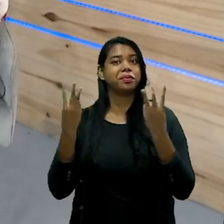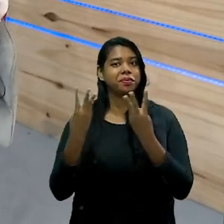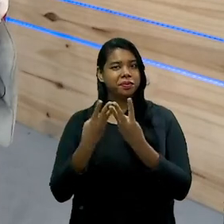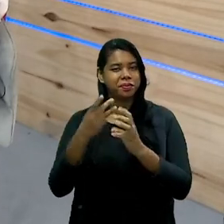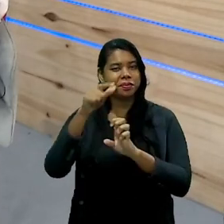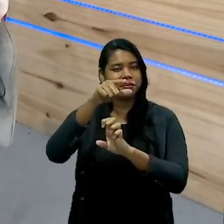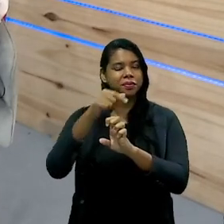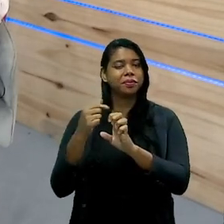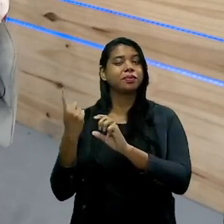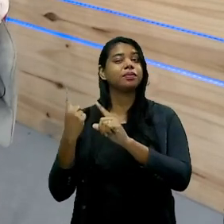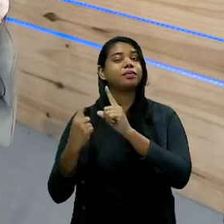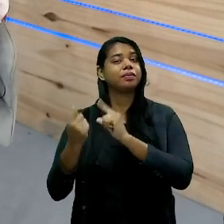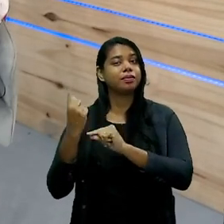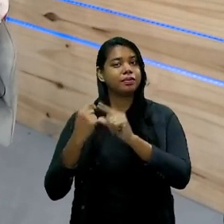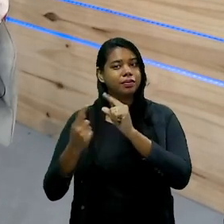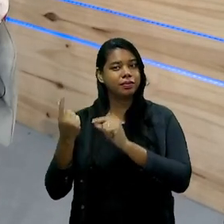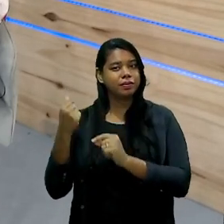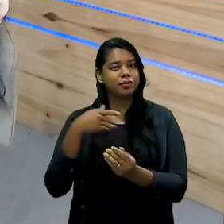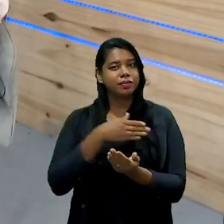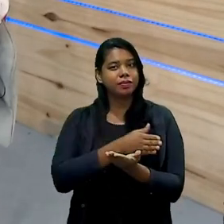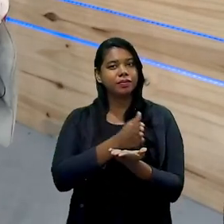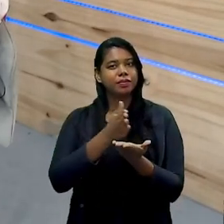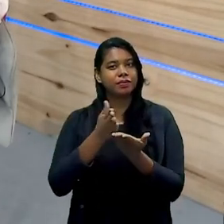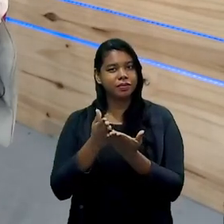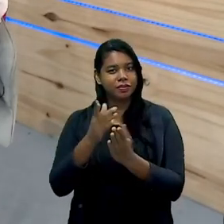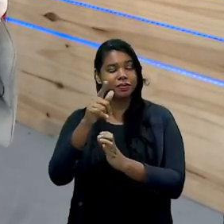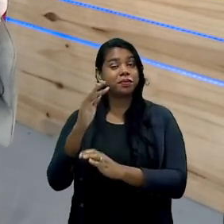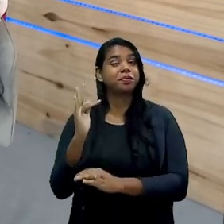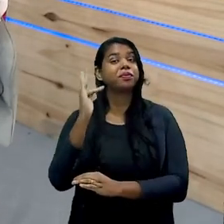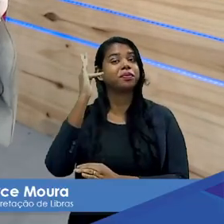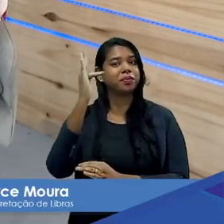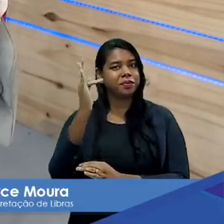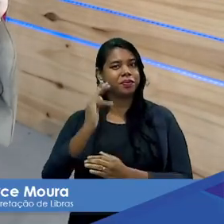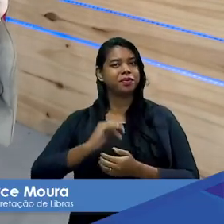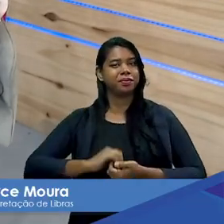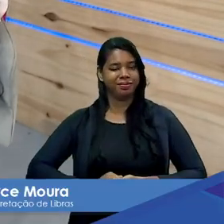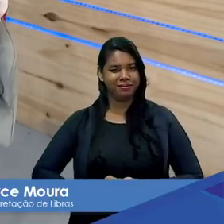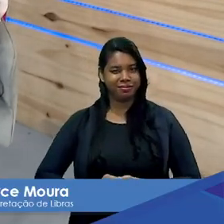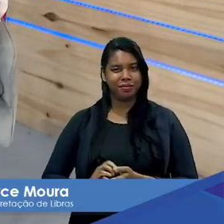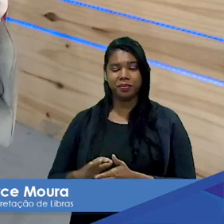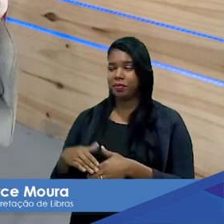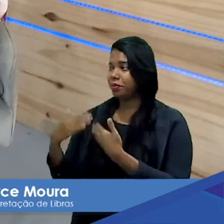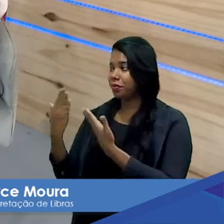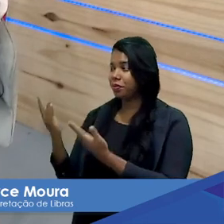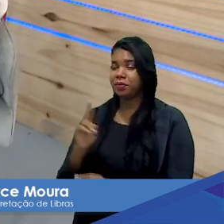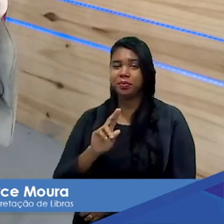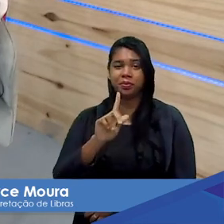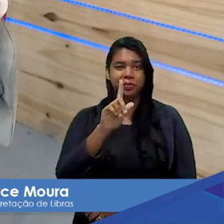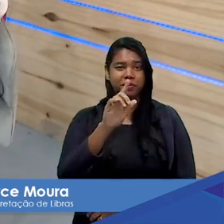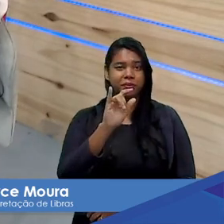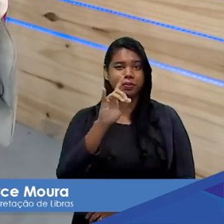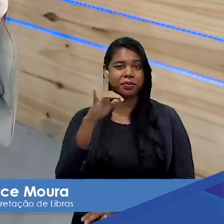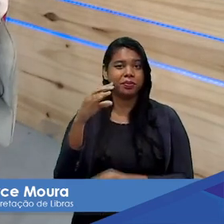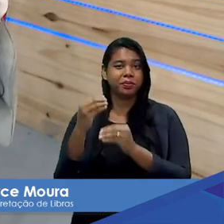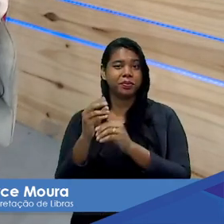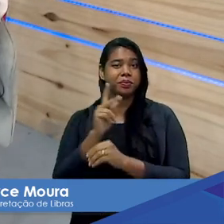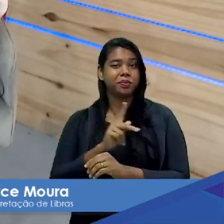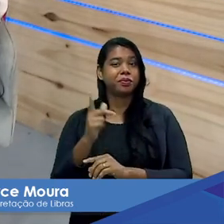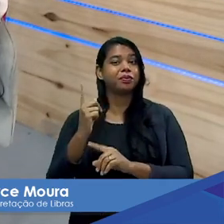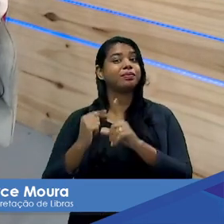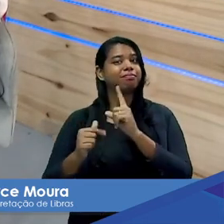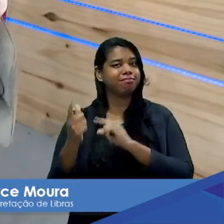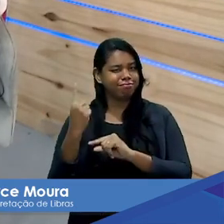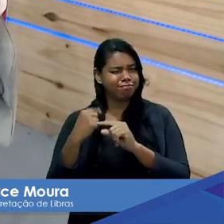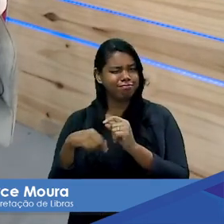empreendedorismo e finanças, os caminhos para o empreendedor do futuro. Meu nome é Lindete Pedrosa, sou professora de administração